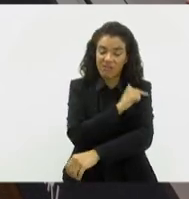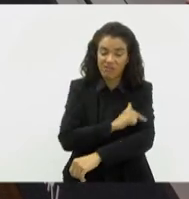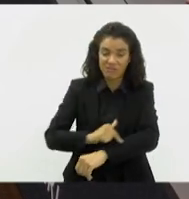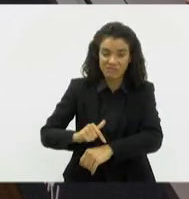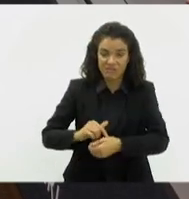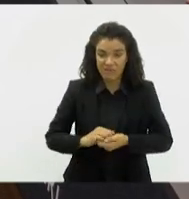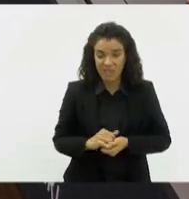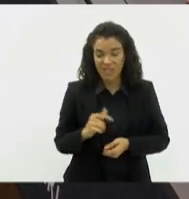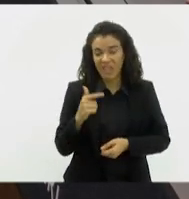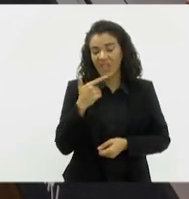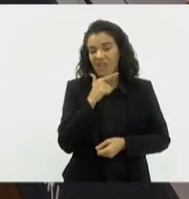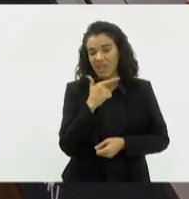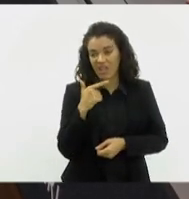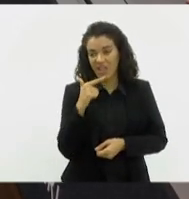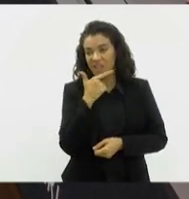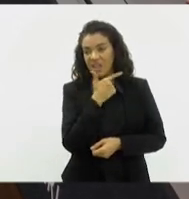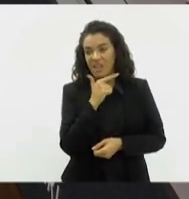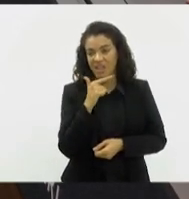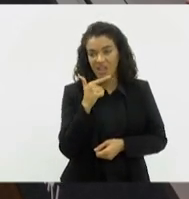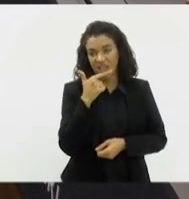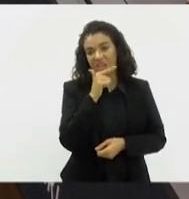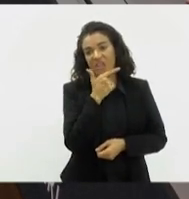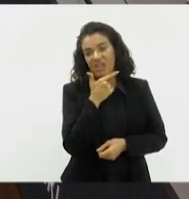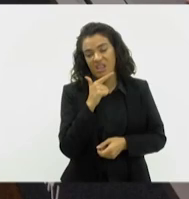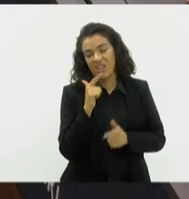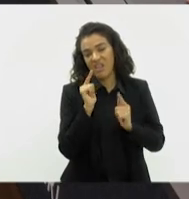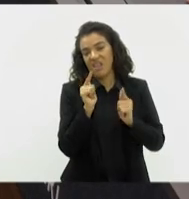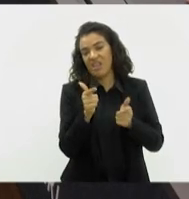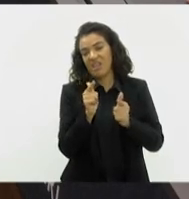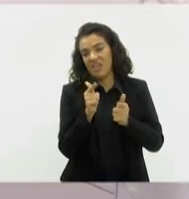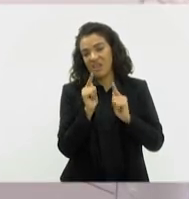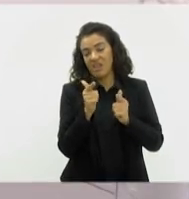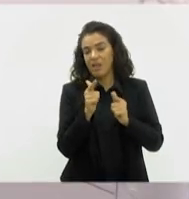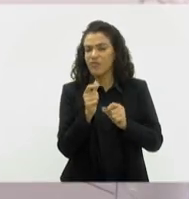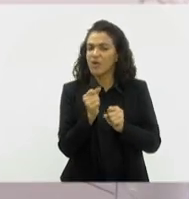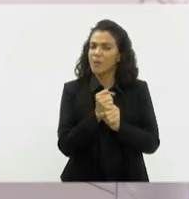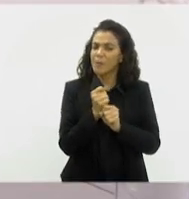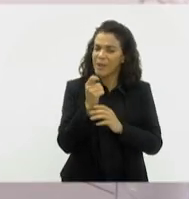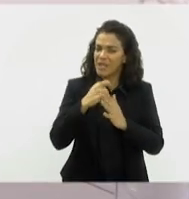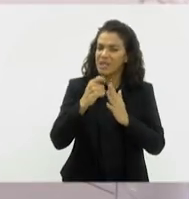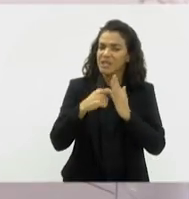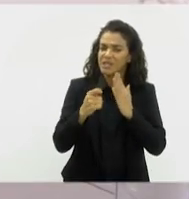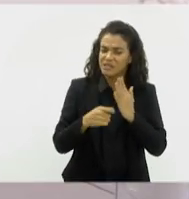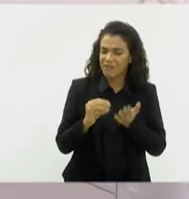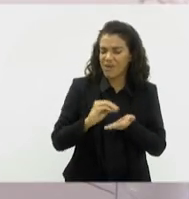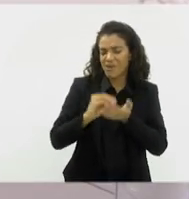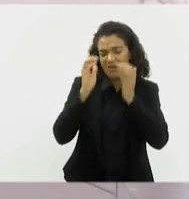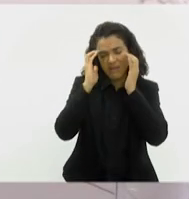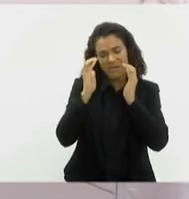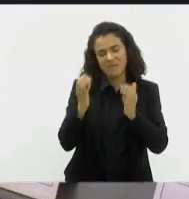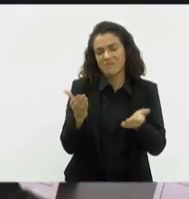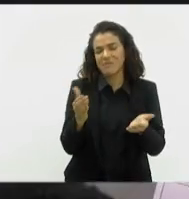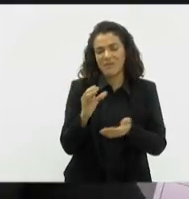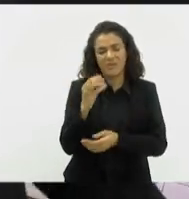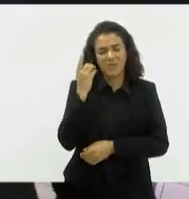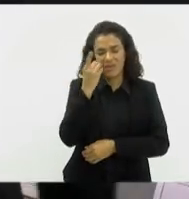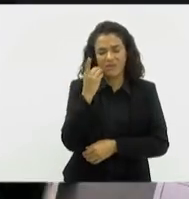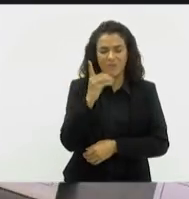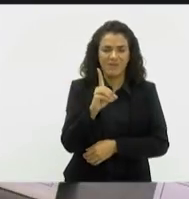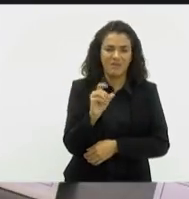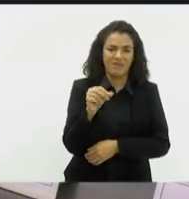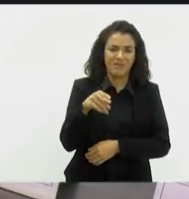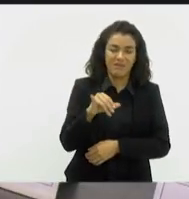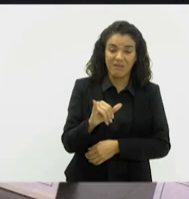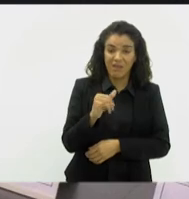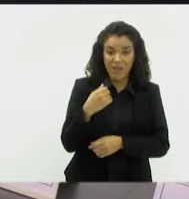Presidente, a comissão eleitoral risadas passou debochadas. Muitos meses trabalhando. Isso é um desrespeito à comissão, deputada Dani. O que está acontecendo aqui? Entendo.